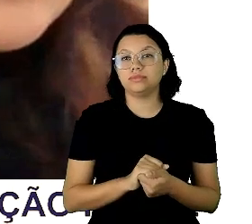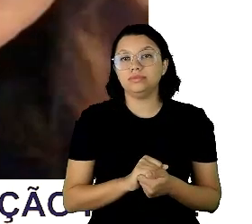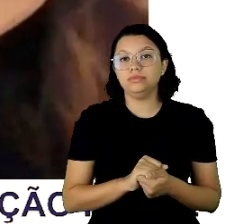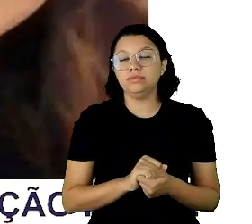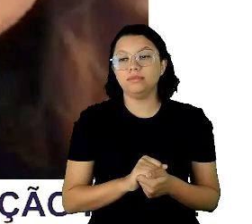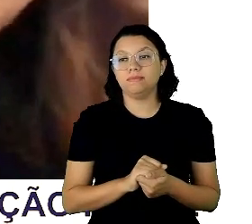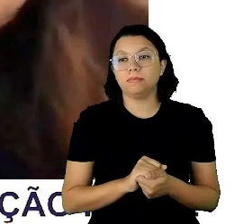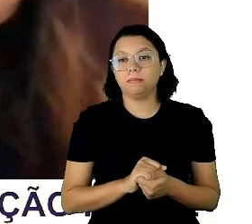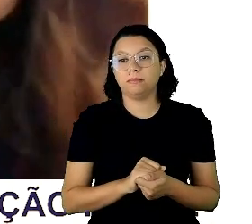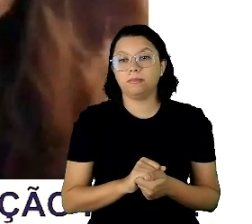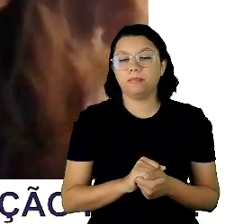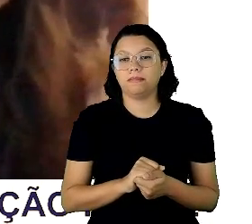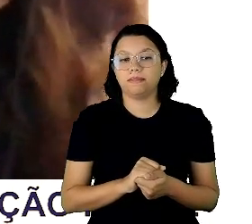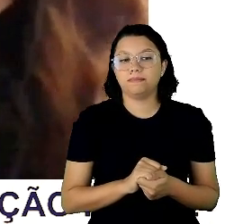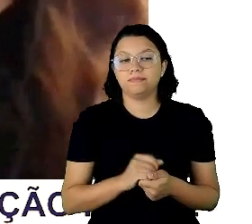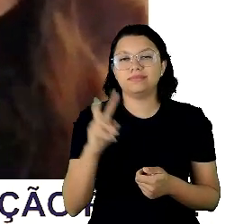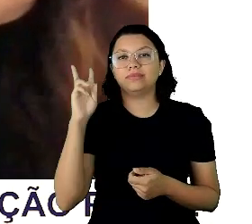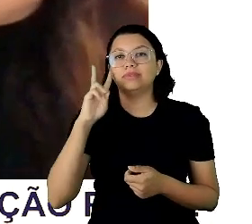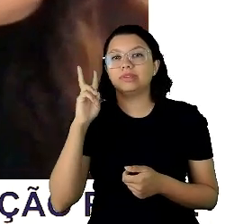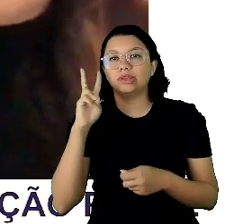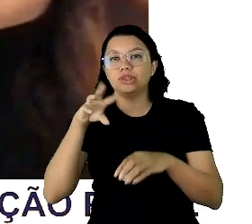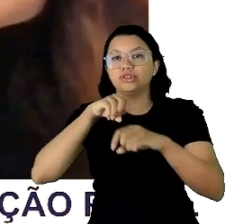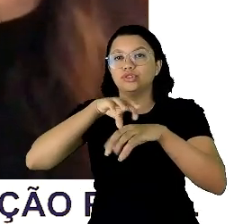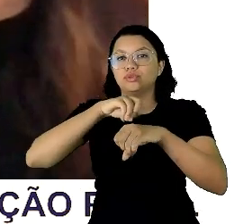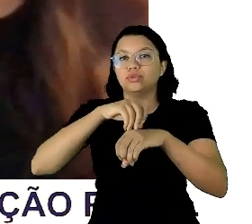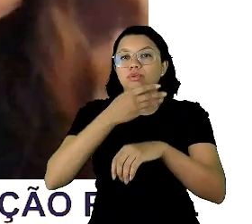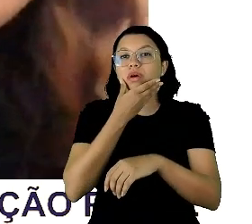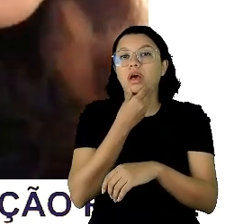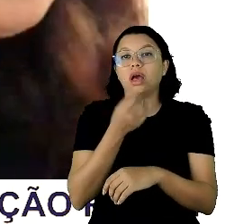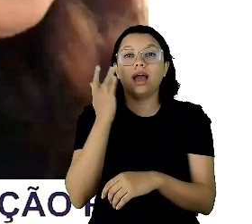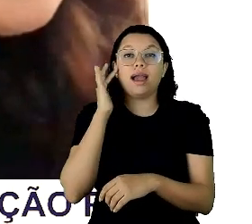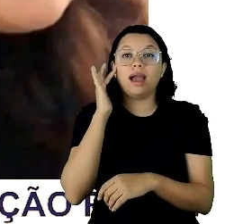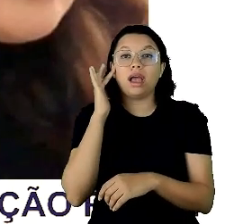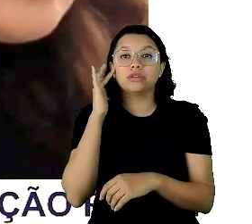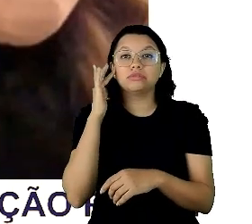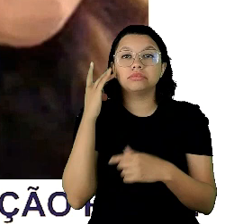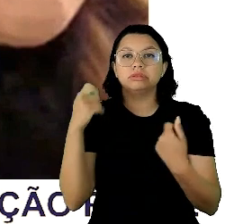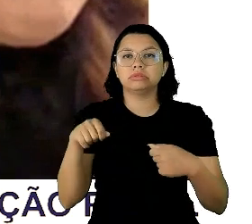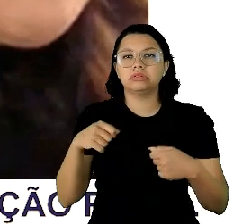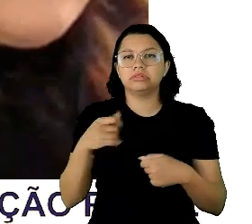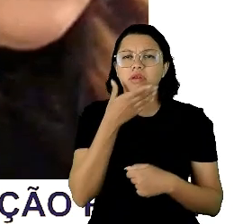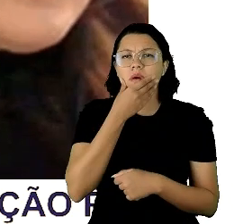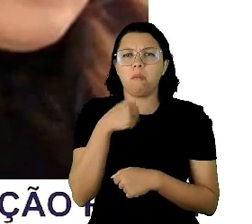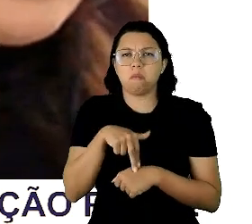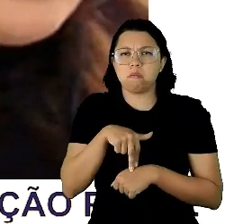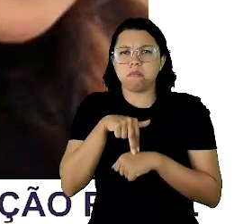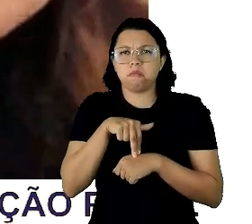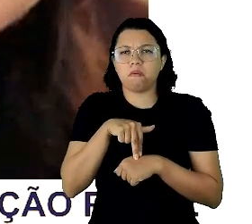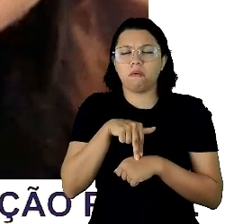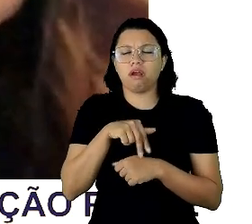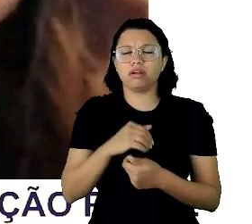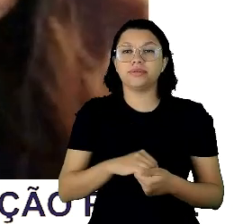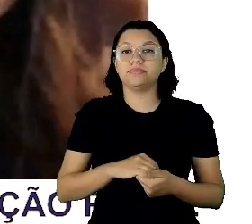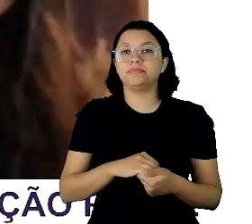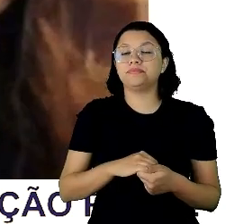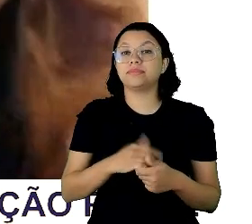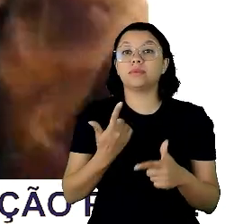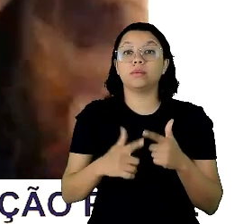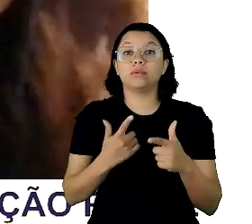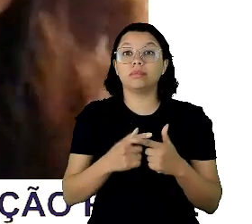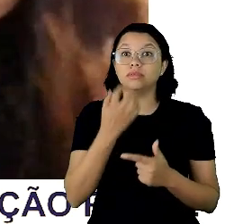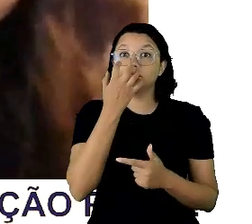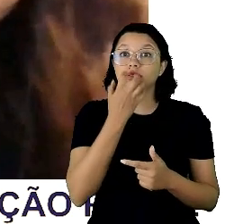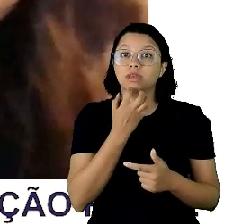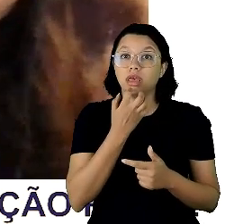E aquela história de educar os meninos que acham que, né, que tem que ser machões e tal. E aí um problema muito sério que a